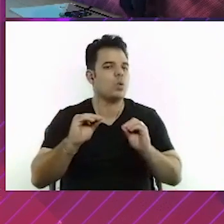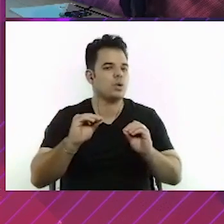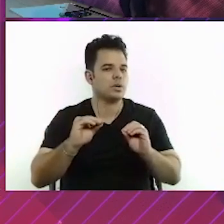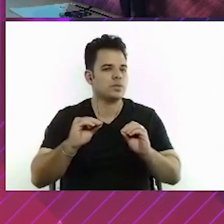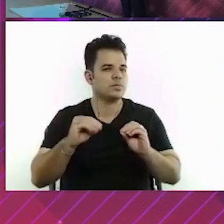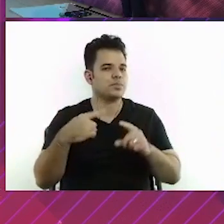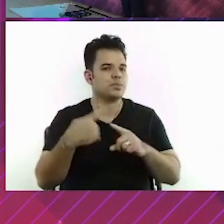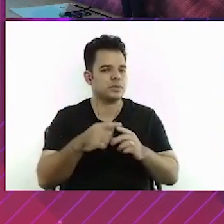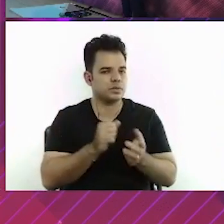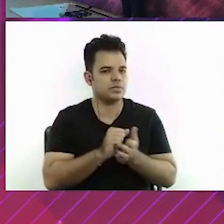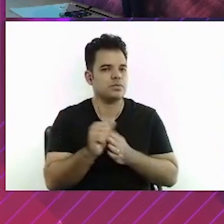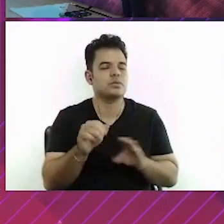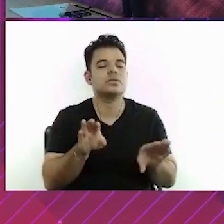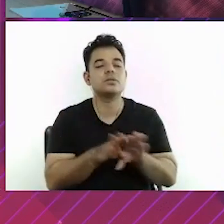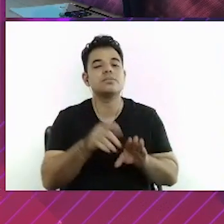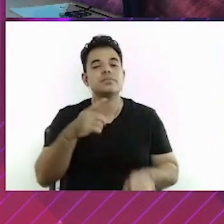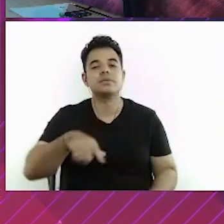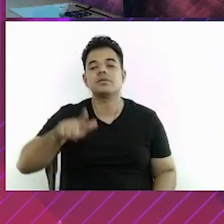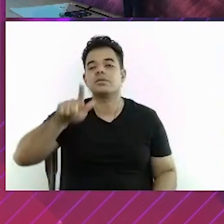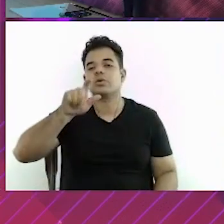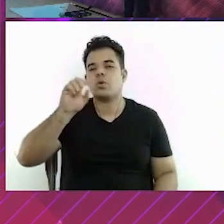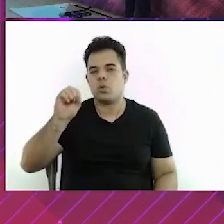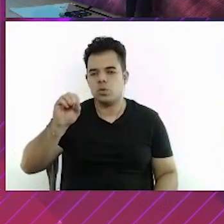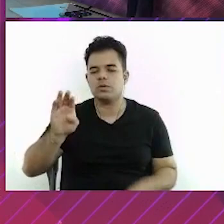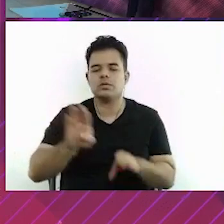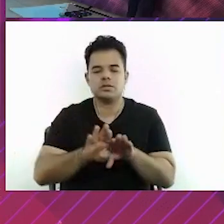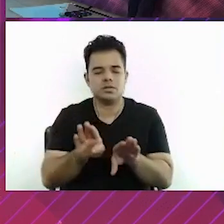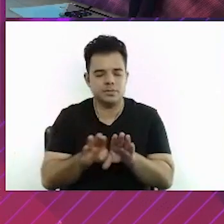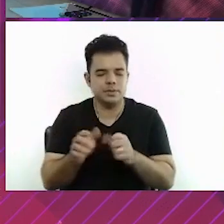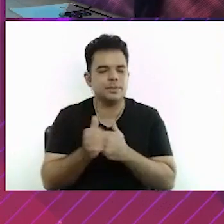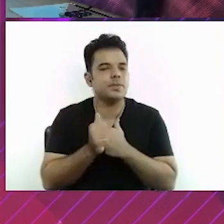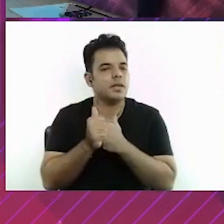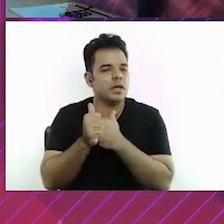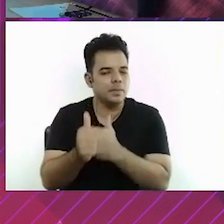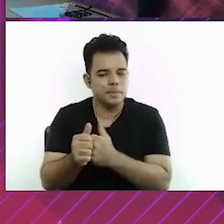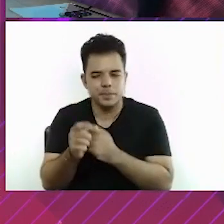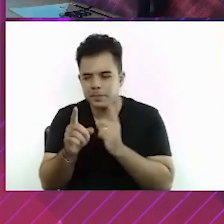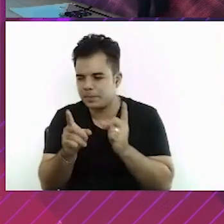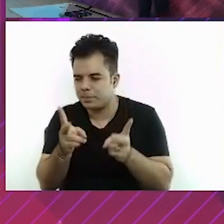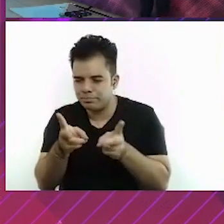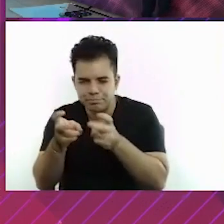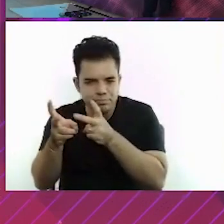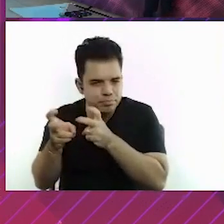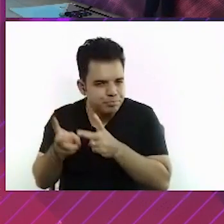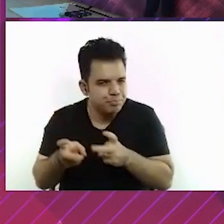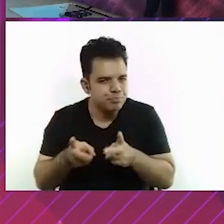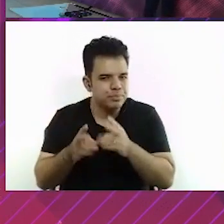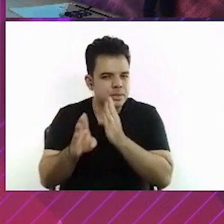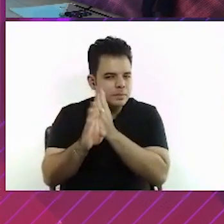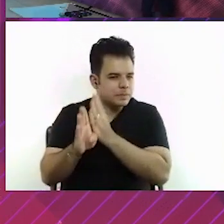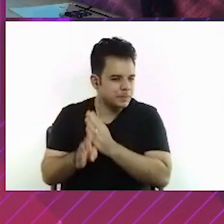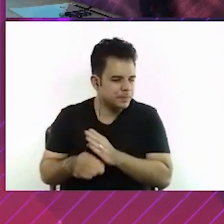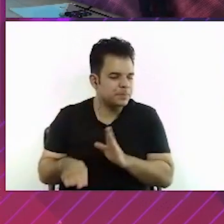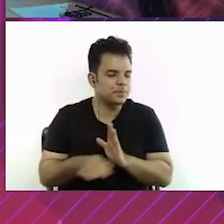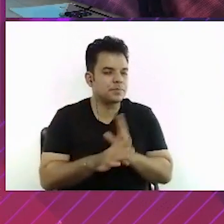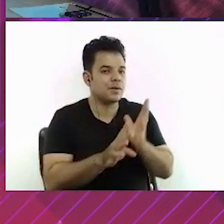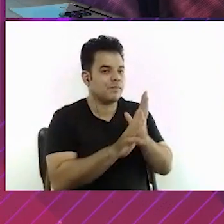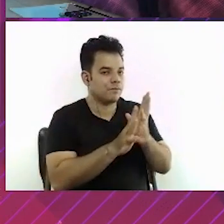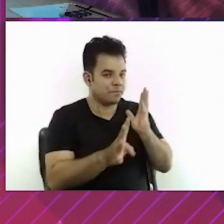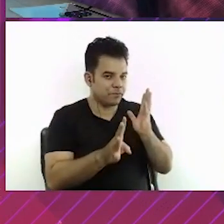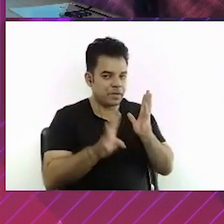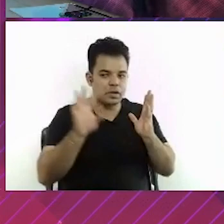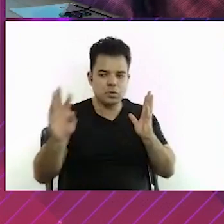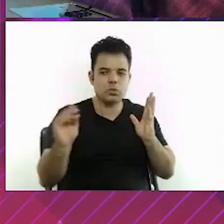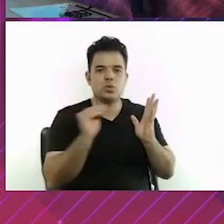Em Go vai ser um mapeamento também. E, novamente, na hora de declarar a fila, você passa esse mapeamento para o